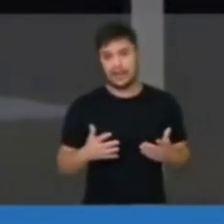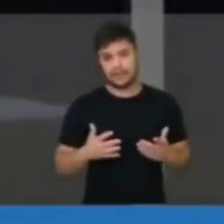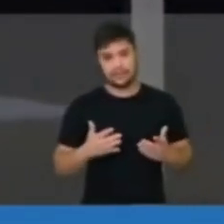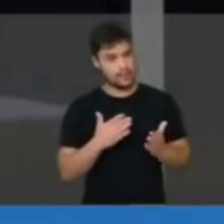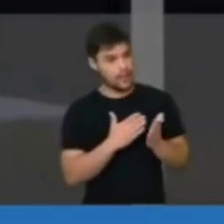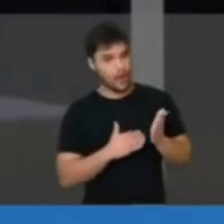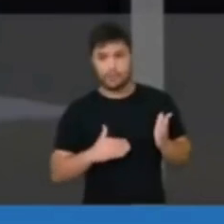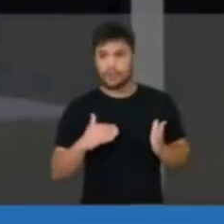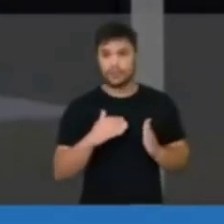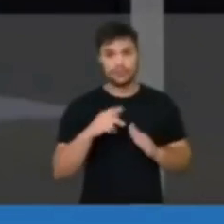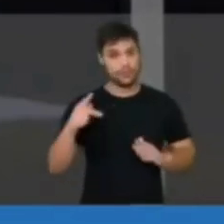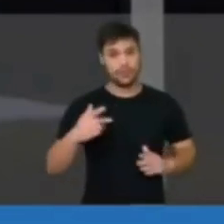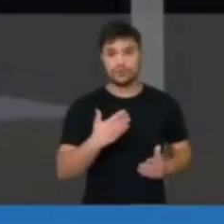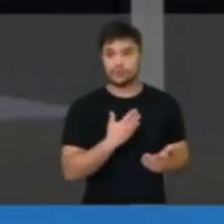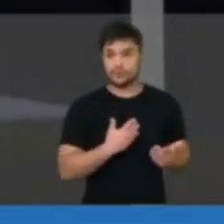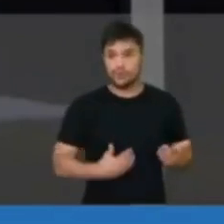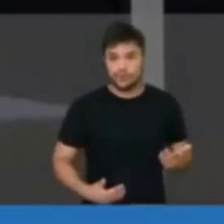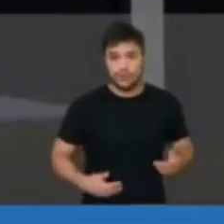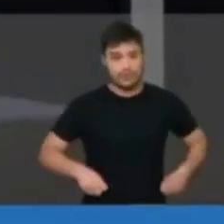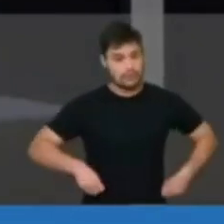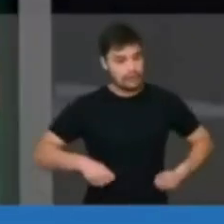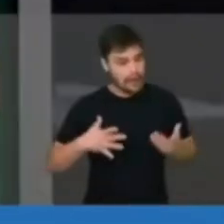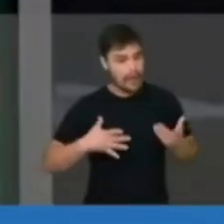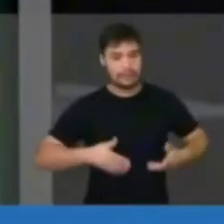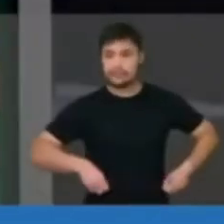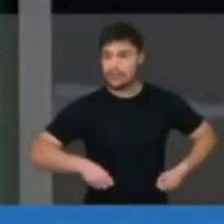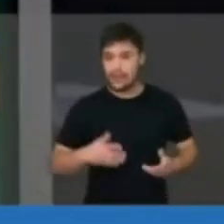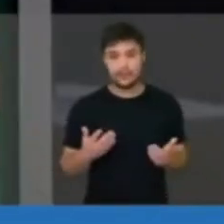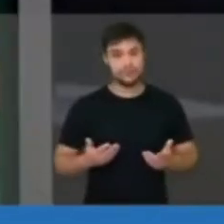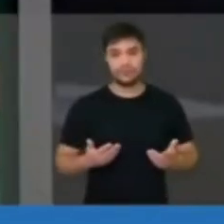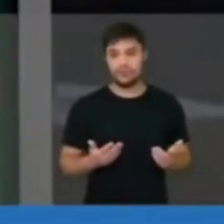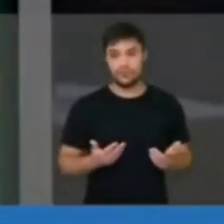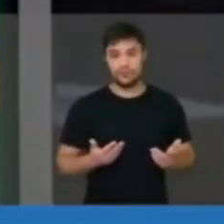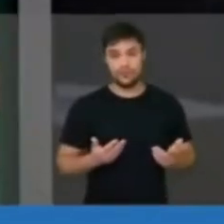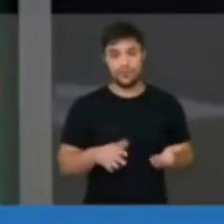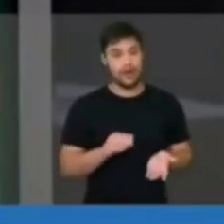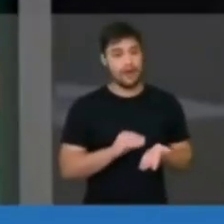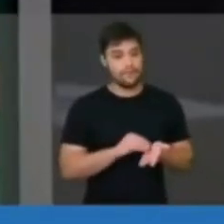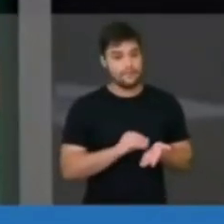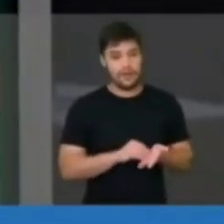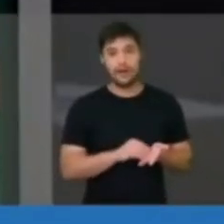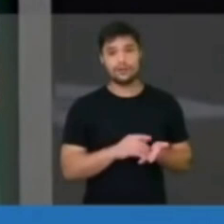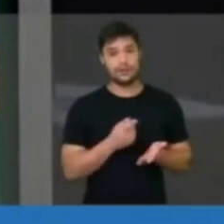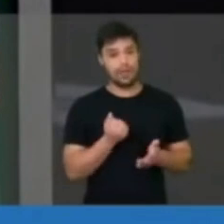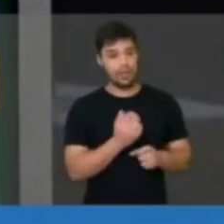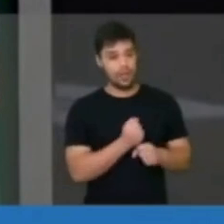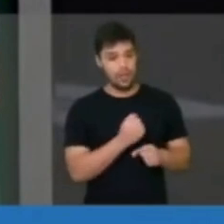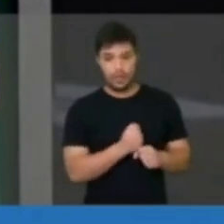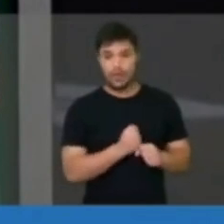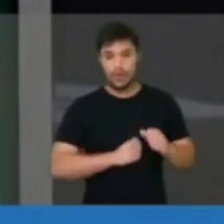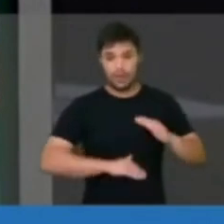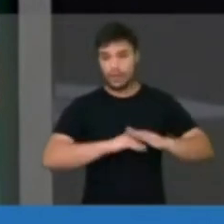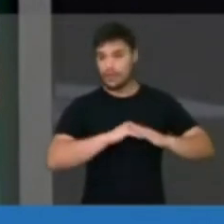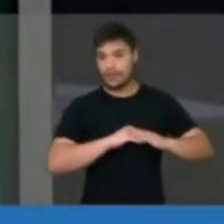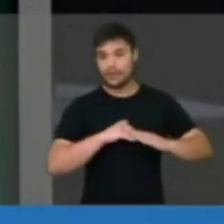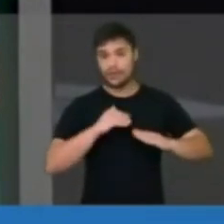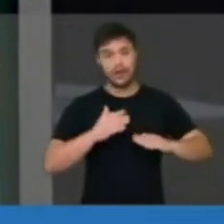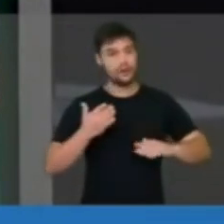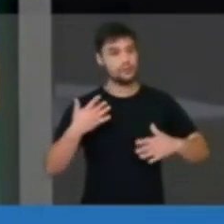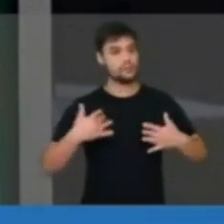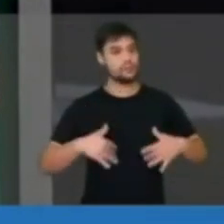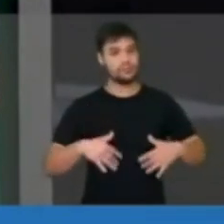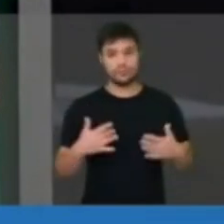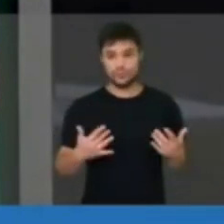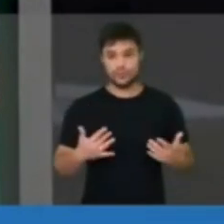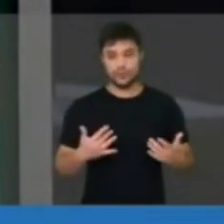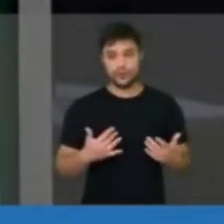nesse governo, com gastos desenfreados. O déficit fiscal que está chegando a patamares jamais vistos,